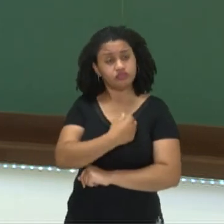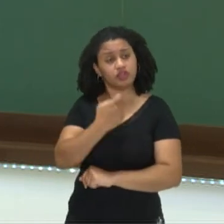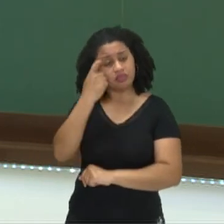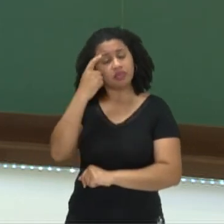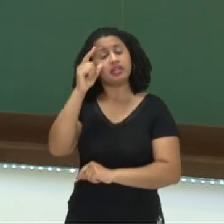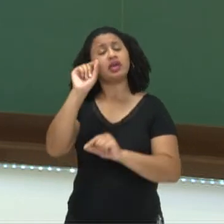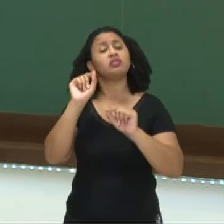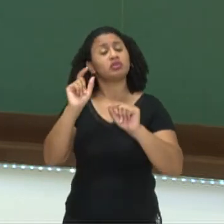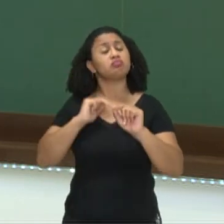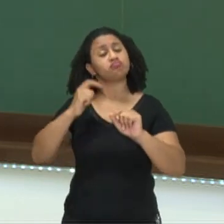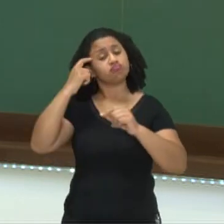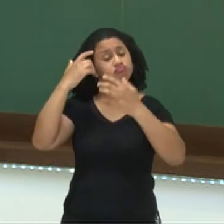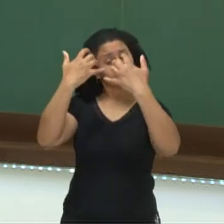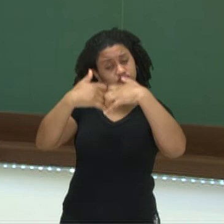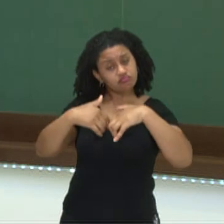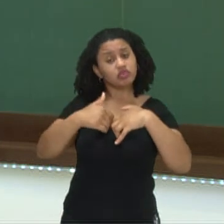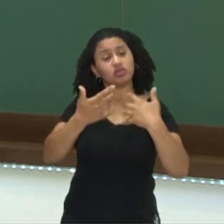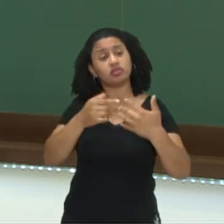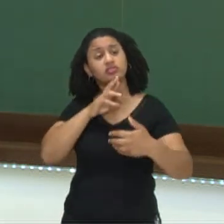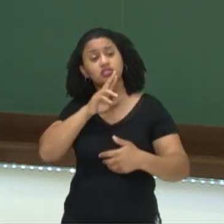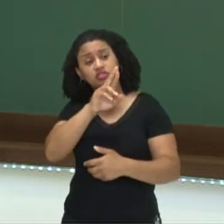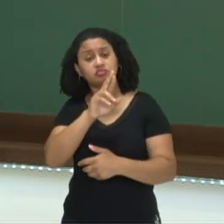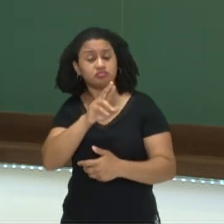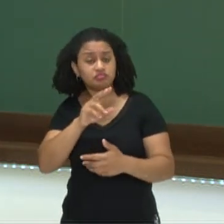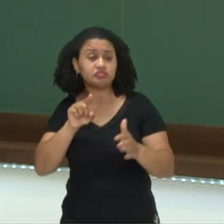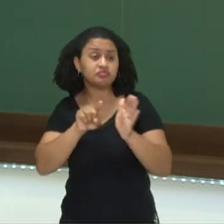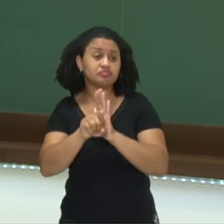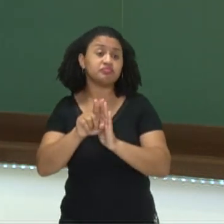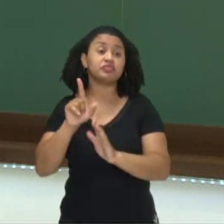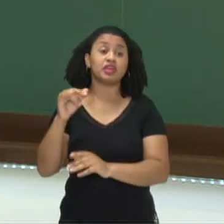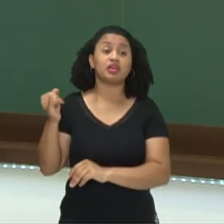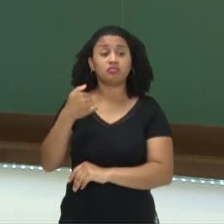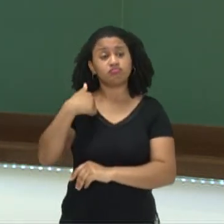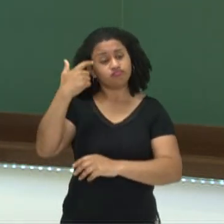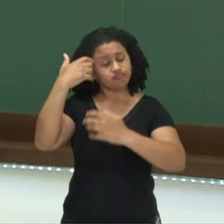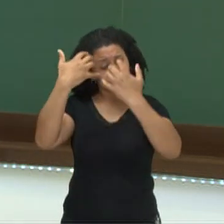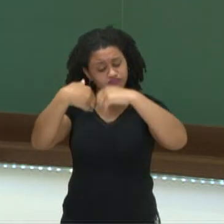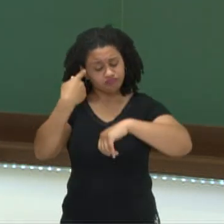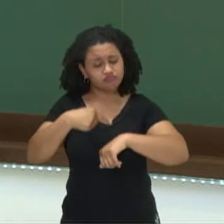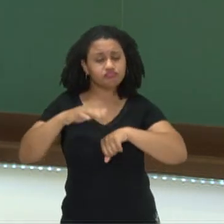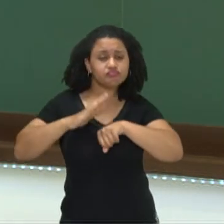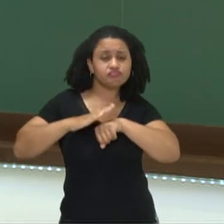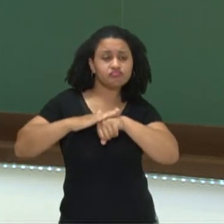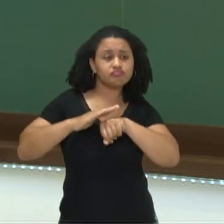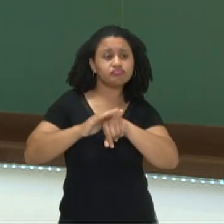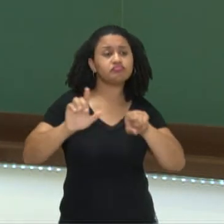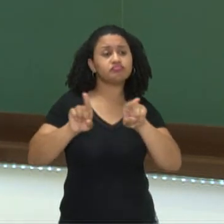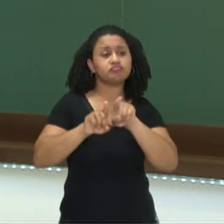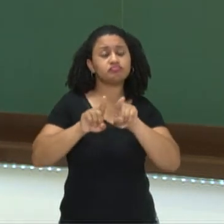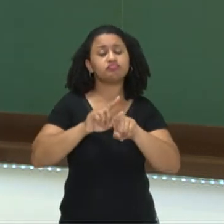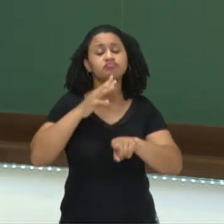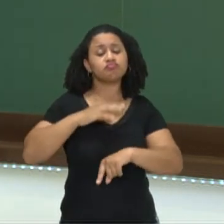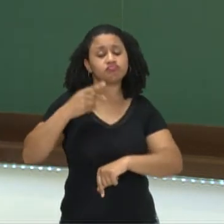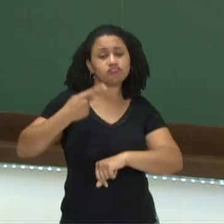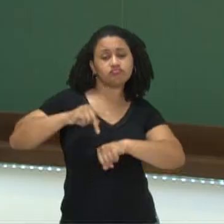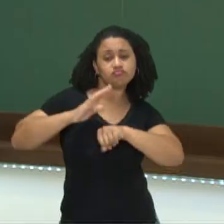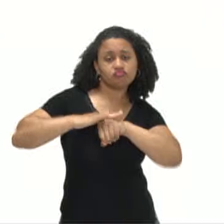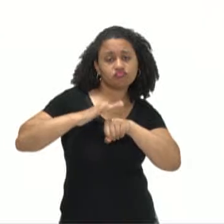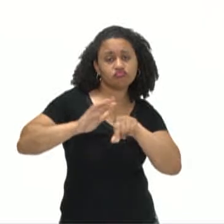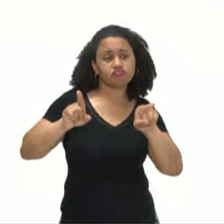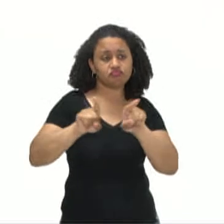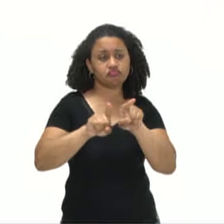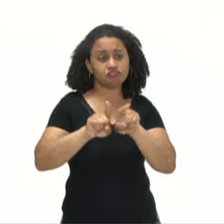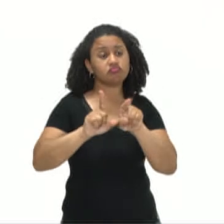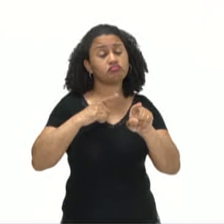você pode pensar ao responder essa questão. É importante refletir sobre si mesmo, é importante se conhecer.